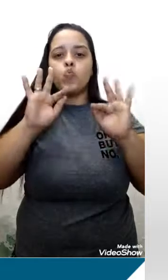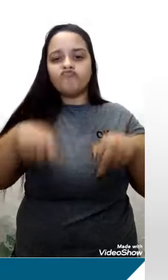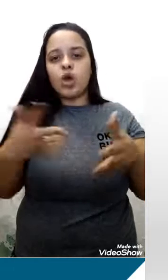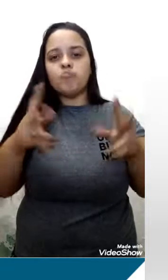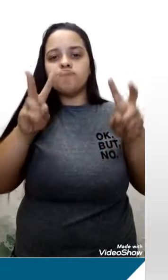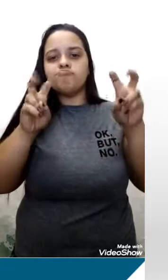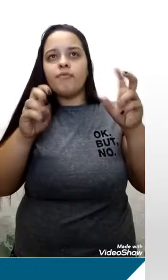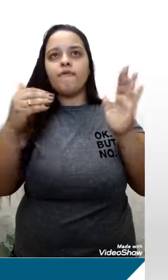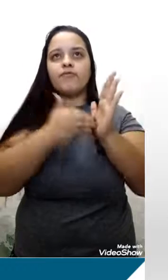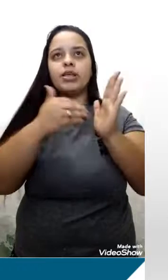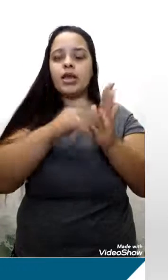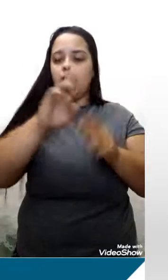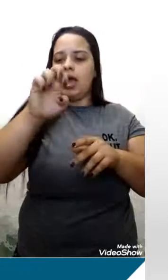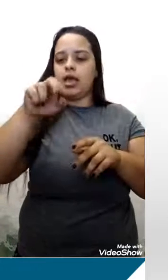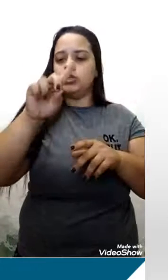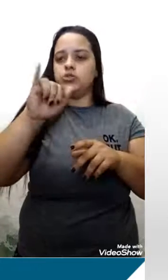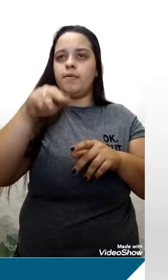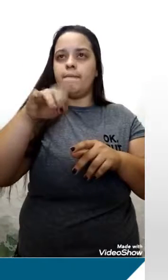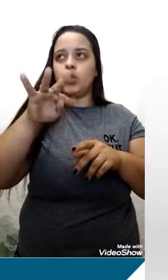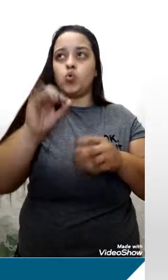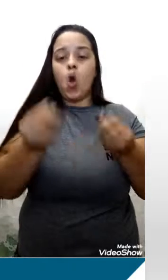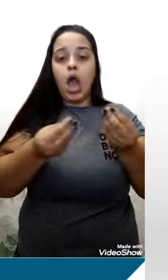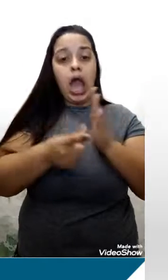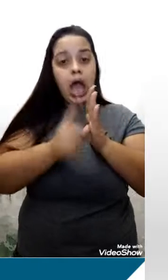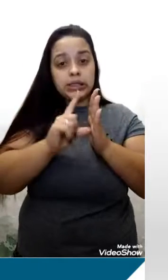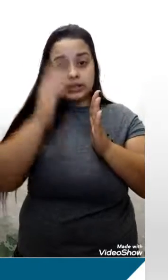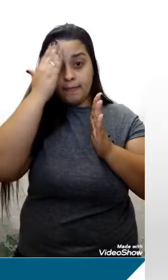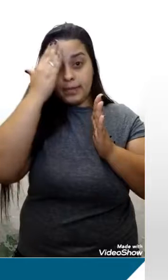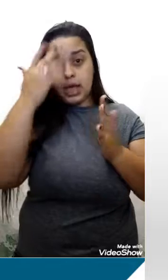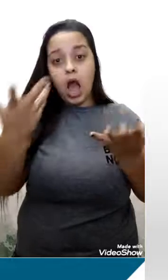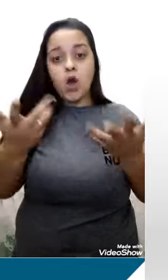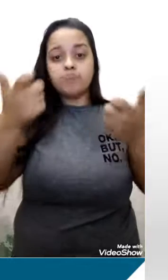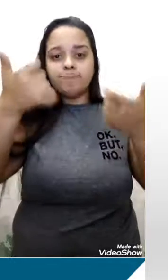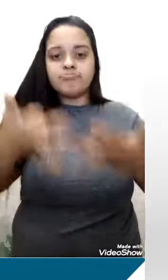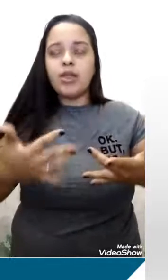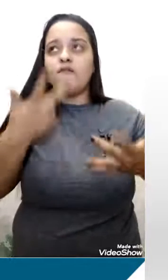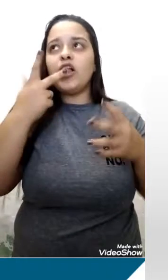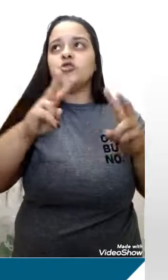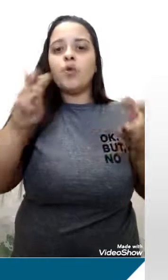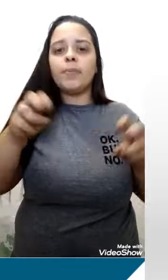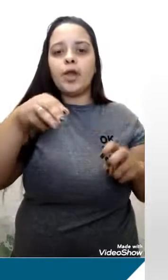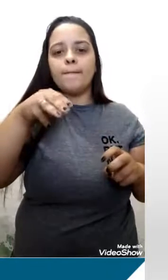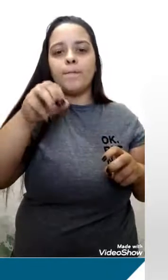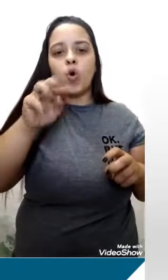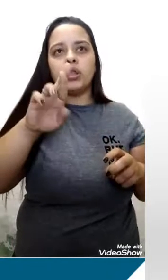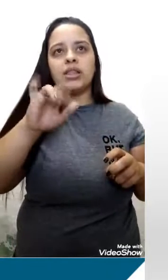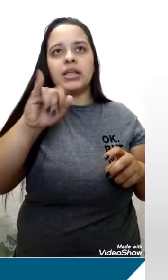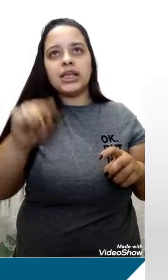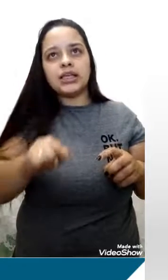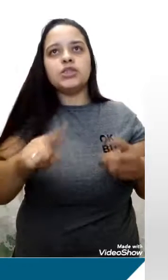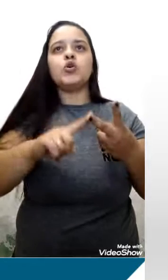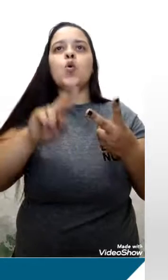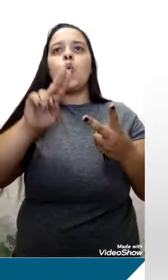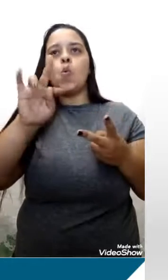desse módulo é o rendimento. Antes da gente definir rendimento, a gente tem que tratar sobre o trabalho motriz, trabalho